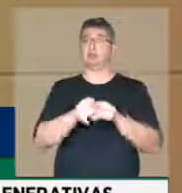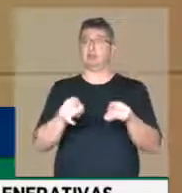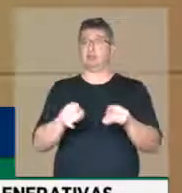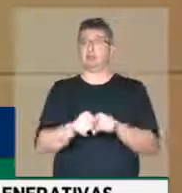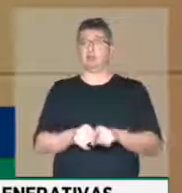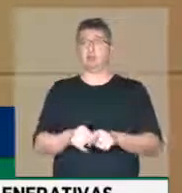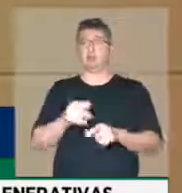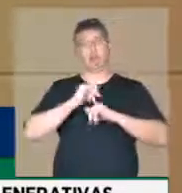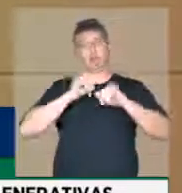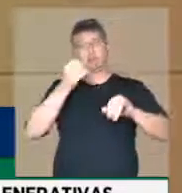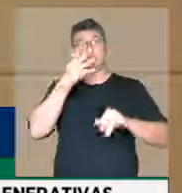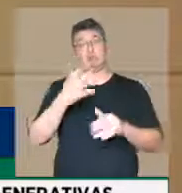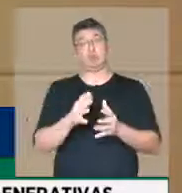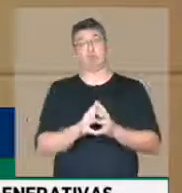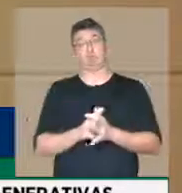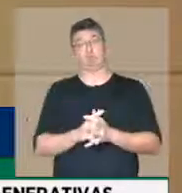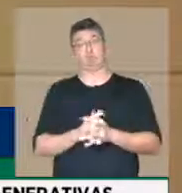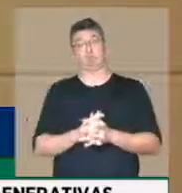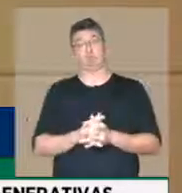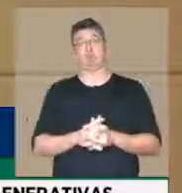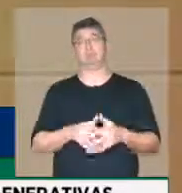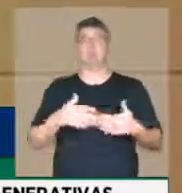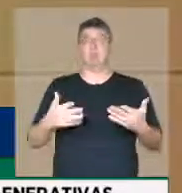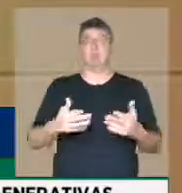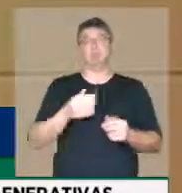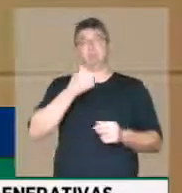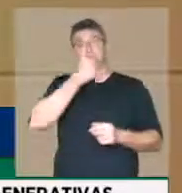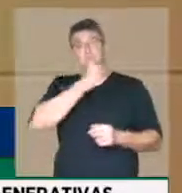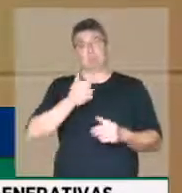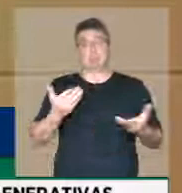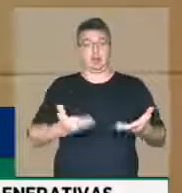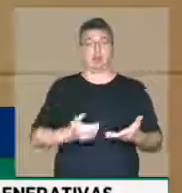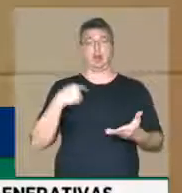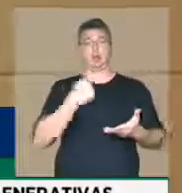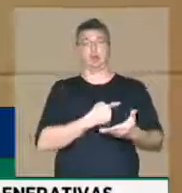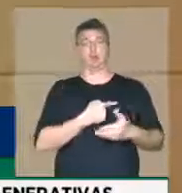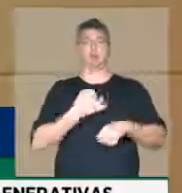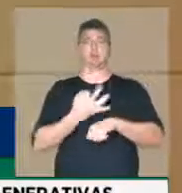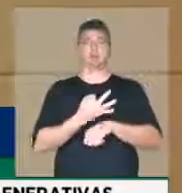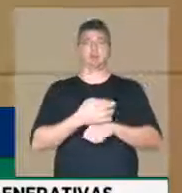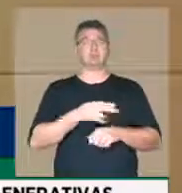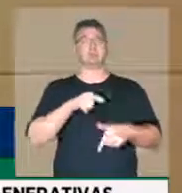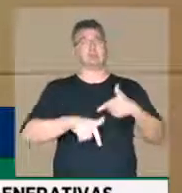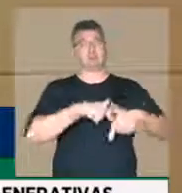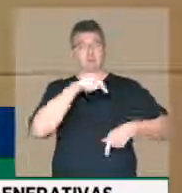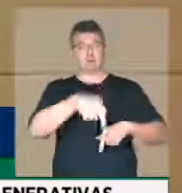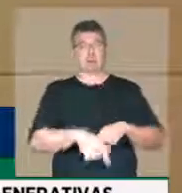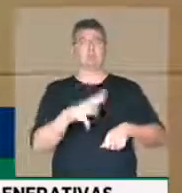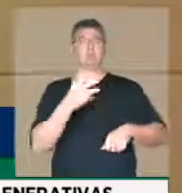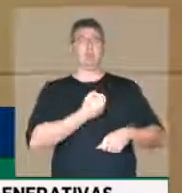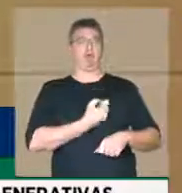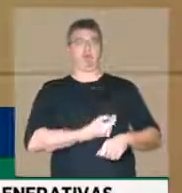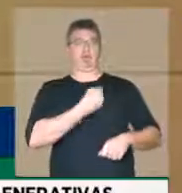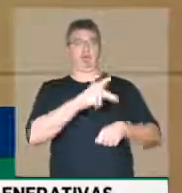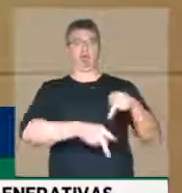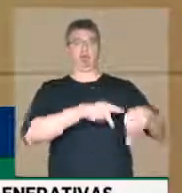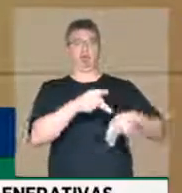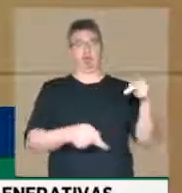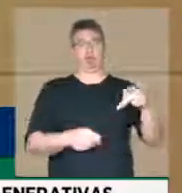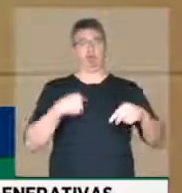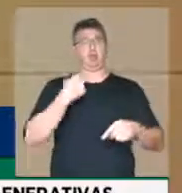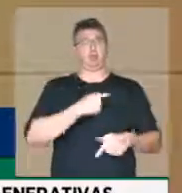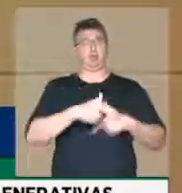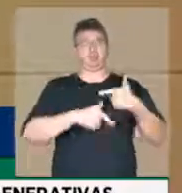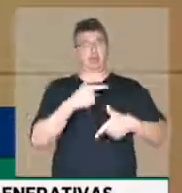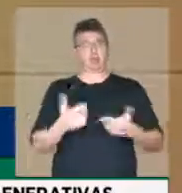boa notícia também. Enquanto isso, nós aqui no Congresso vamos tentando salvar os brasileiros, cumprir a nossa obrigação. Não fazemos